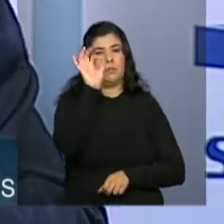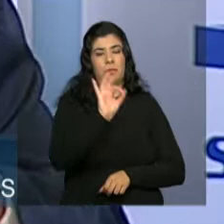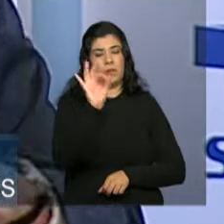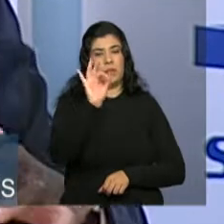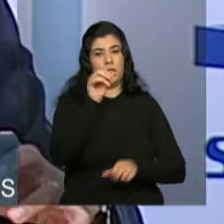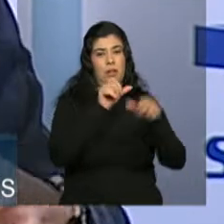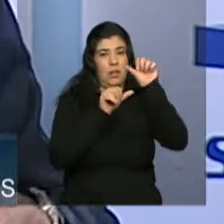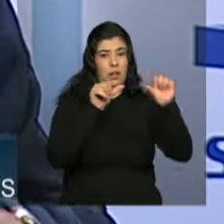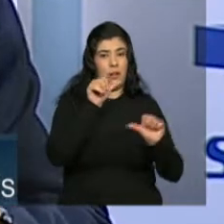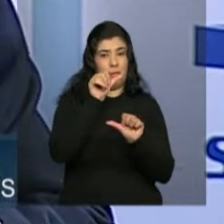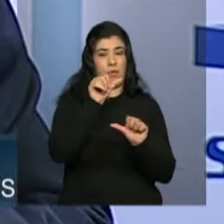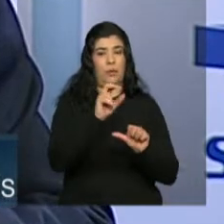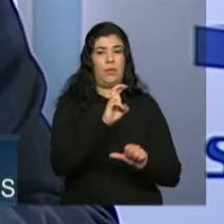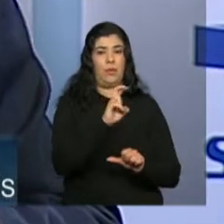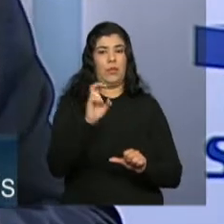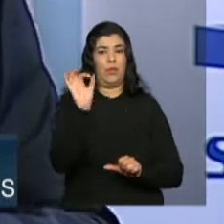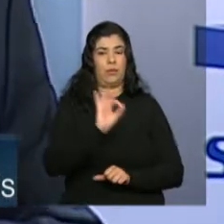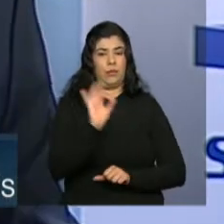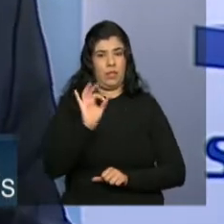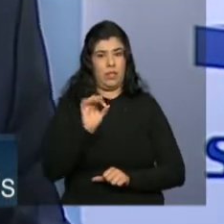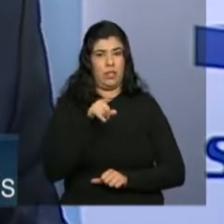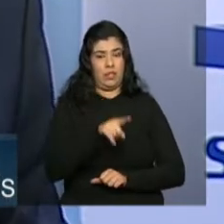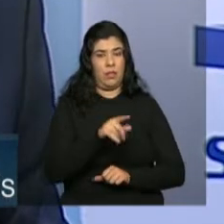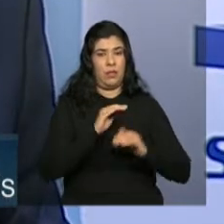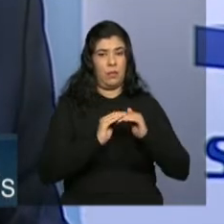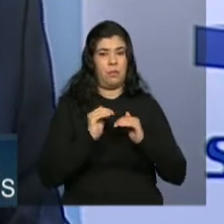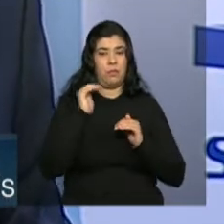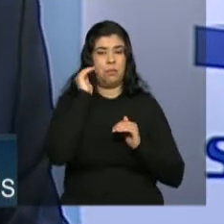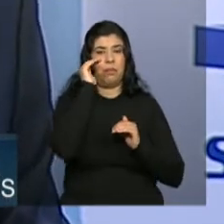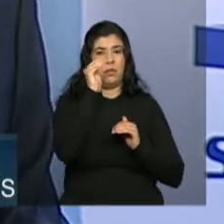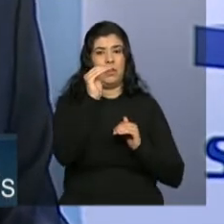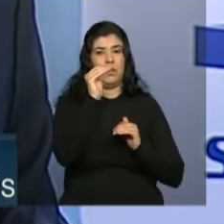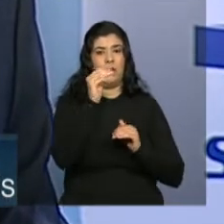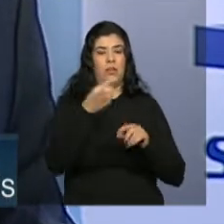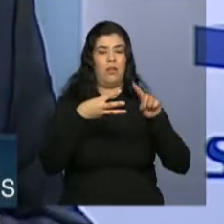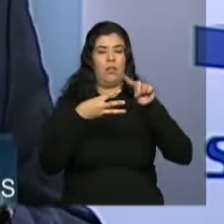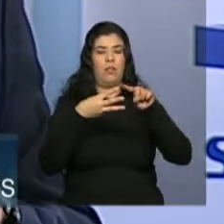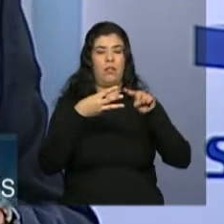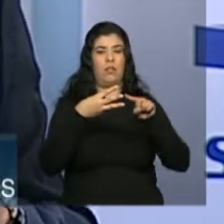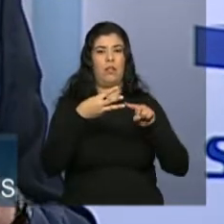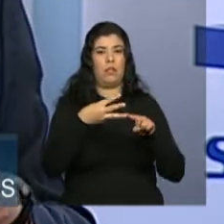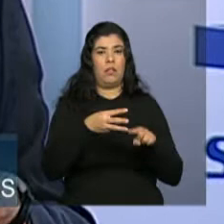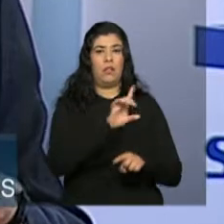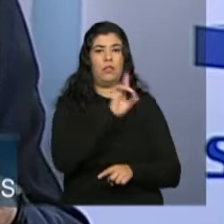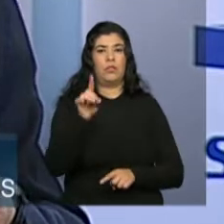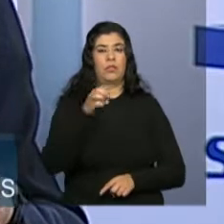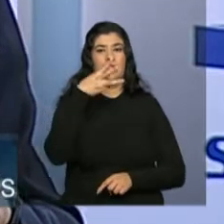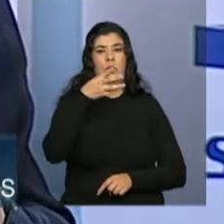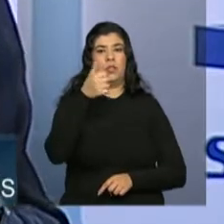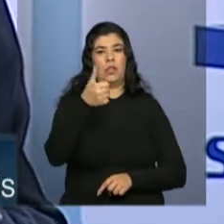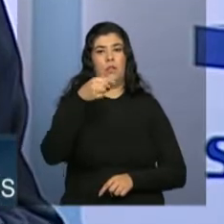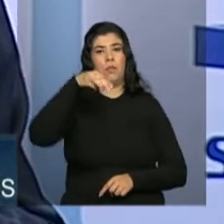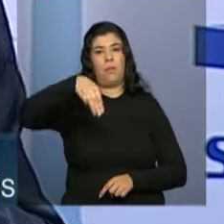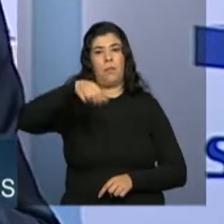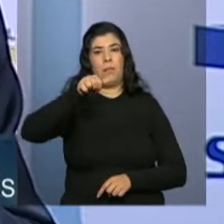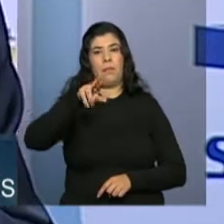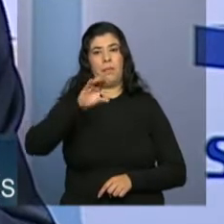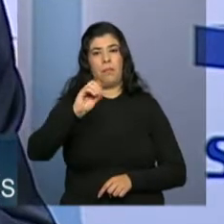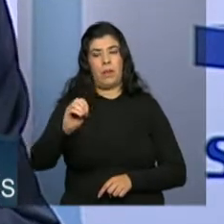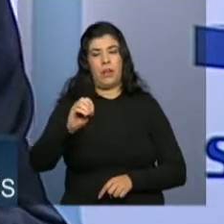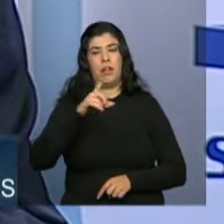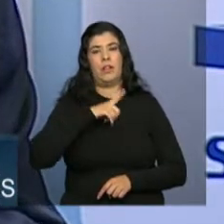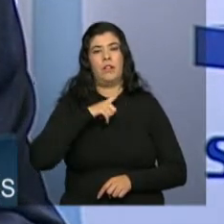agora a gente reflete melhor e com isso o maior dos três vídeos a ser divulgado em 31 de Março ele Será aplicado um percentual